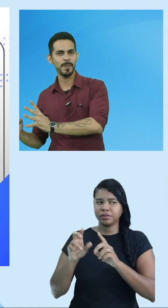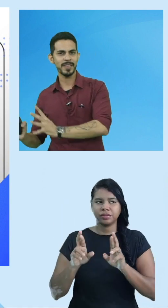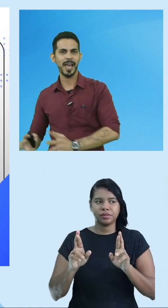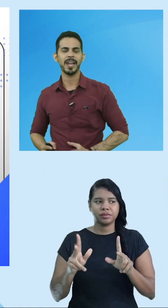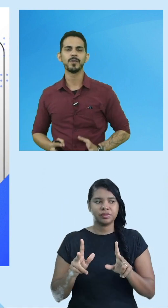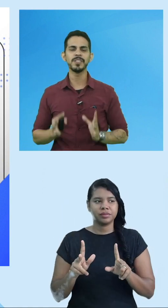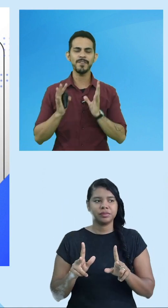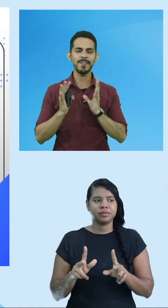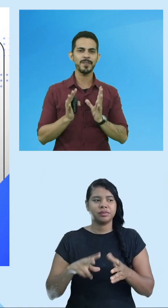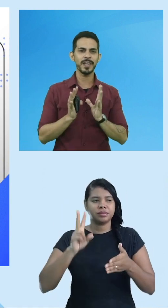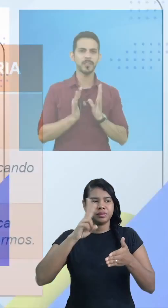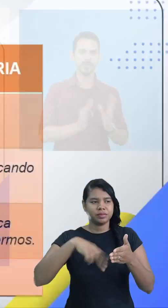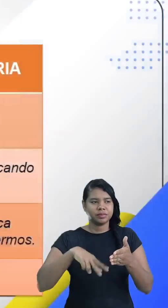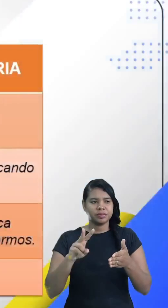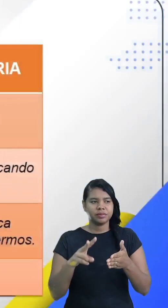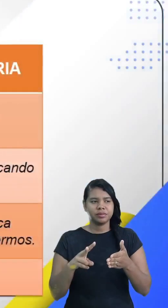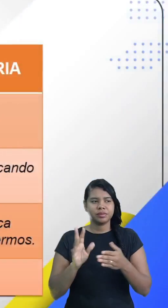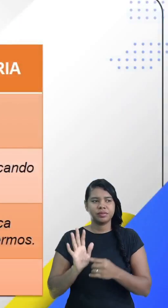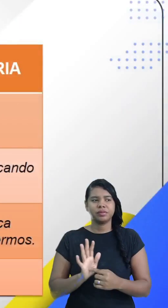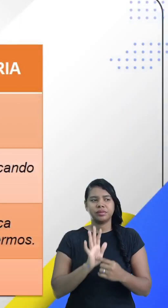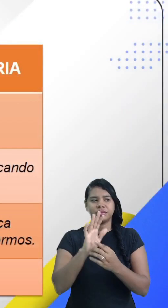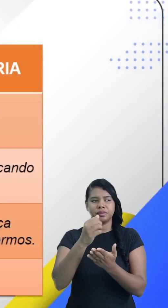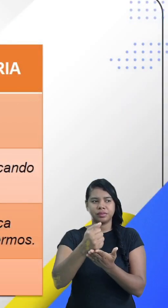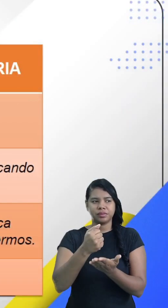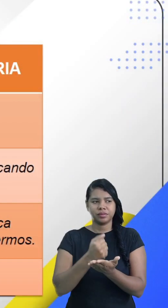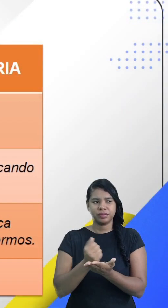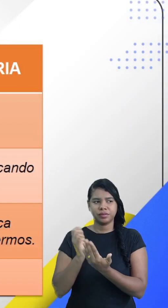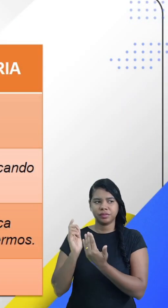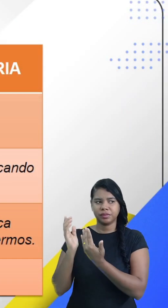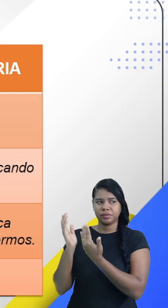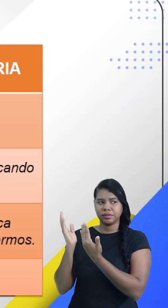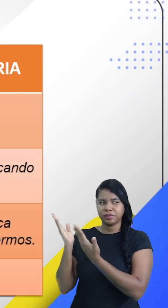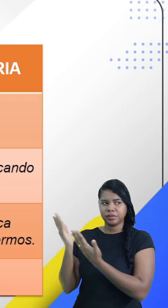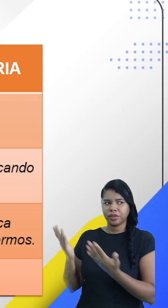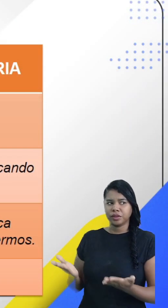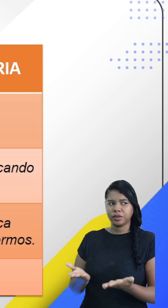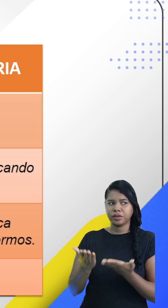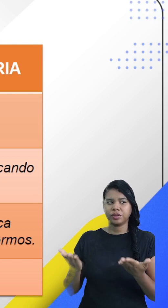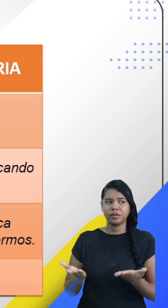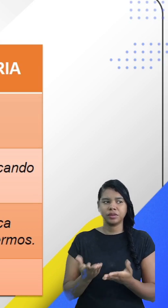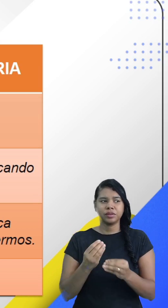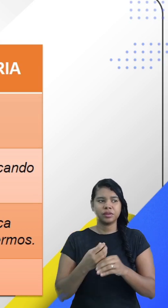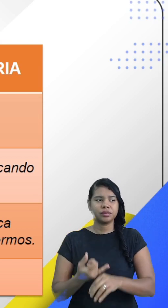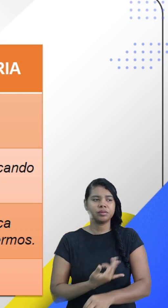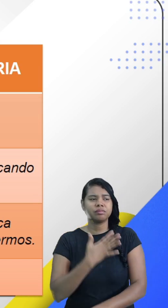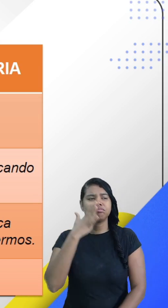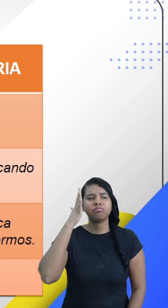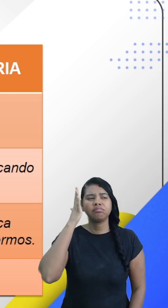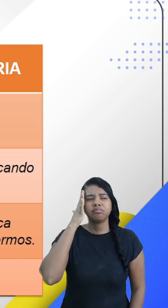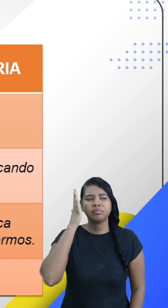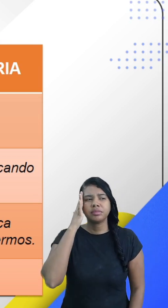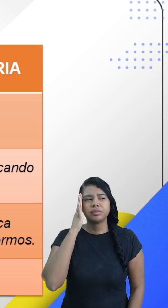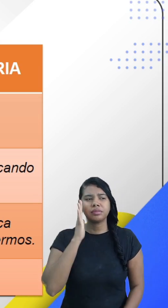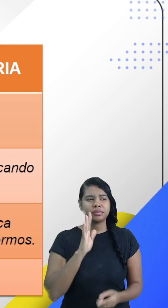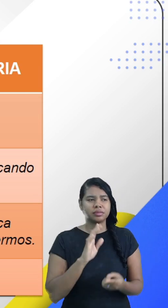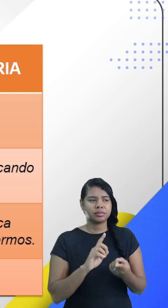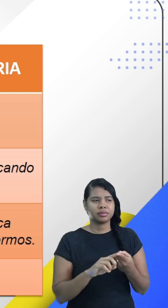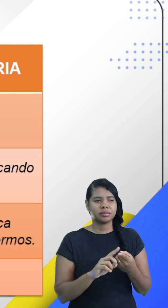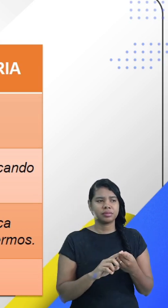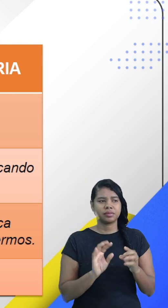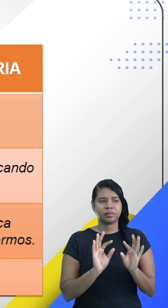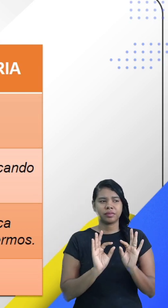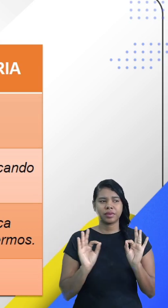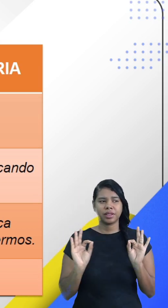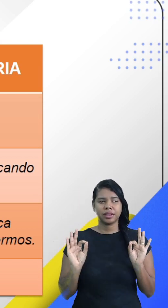leitura documentária. Quando você faz uma leitura documental, ou convencional, perdão, você tem que entender que você está fazendo uma leitura linear, ou seja,